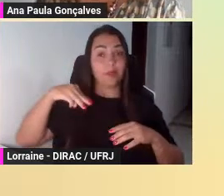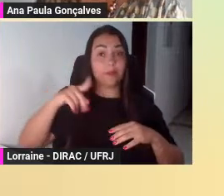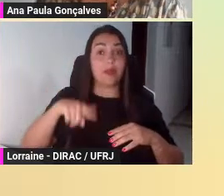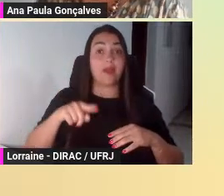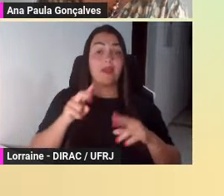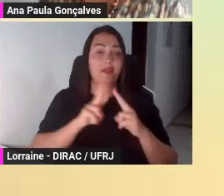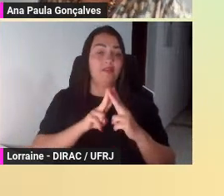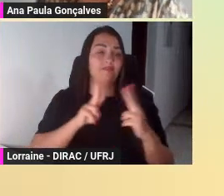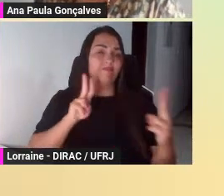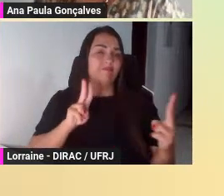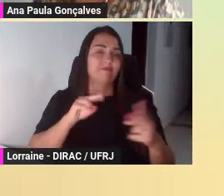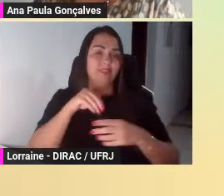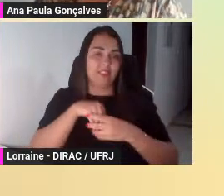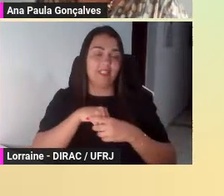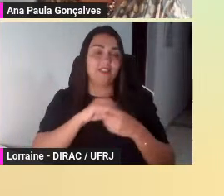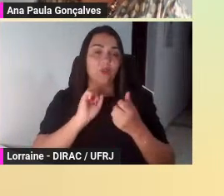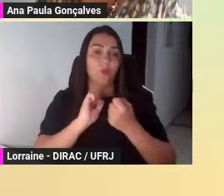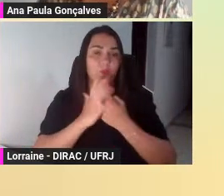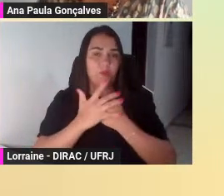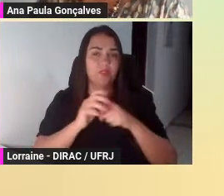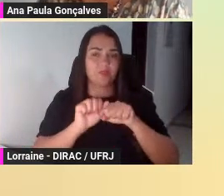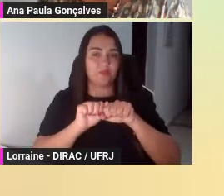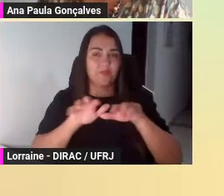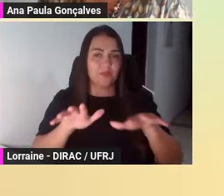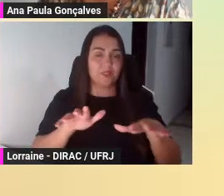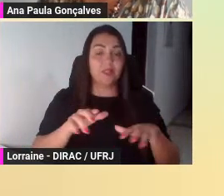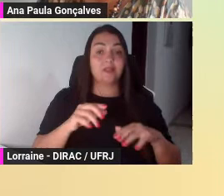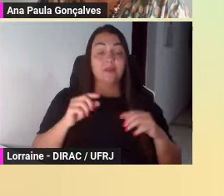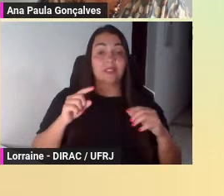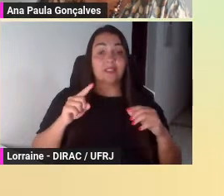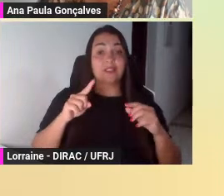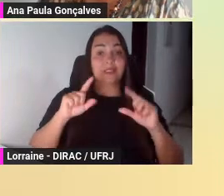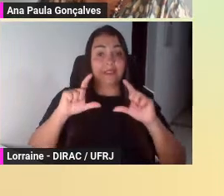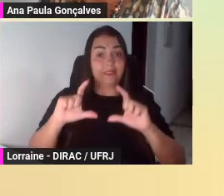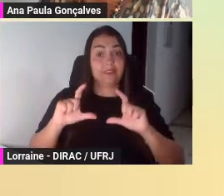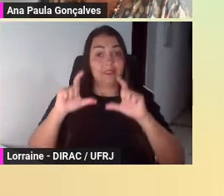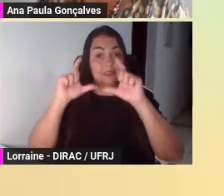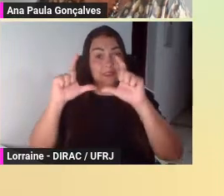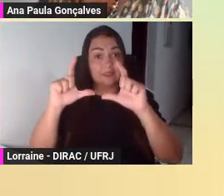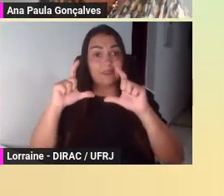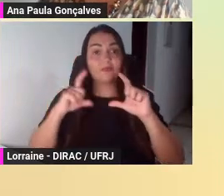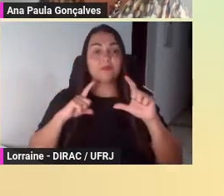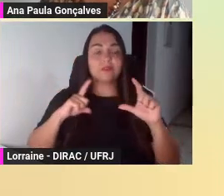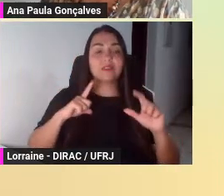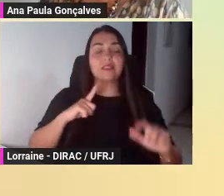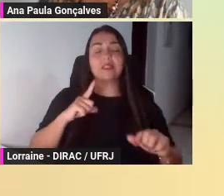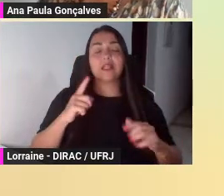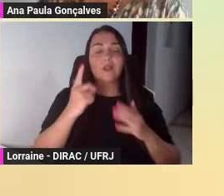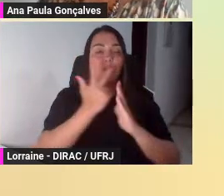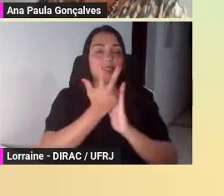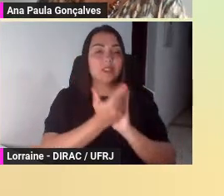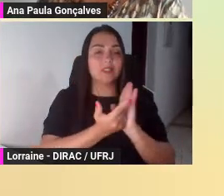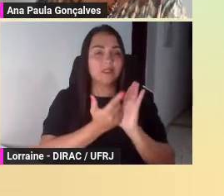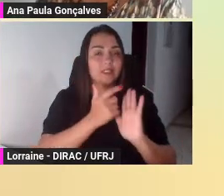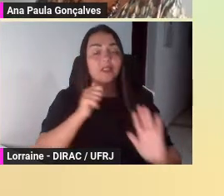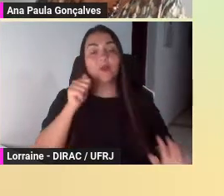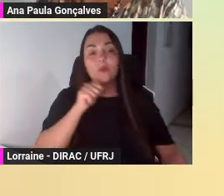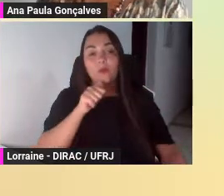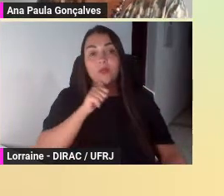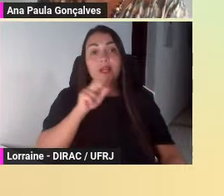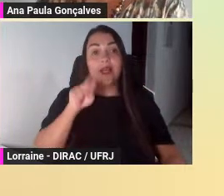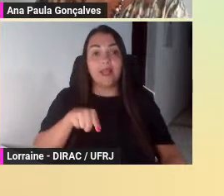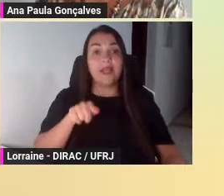pandemia, e a gente já pretende fazer o próximo. Acima tem um desenho de uma mulher, é um desenho feito por uma artista da